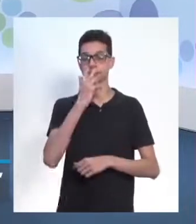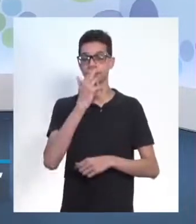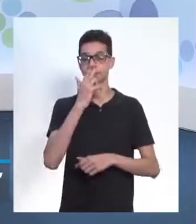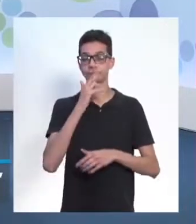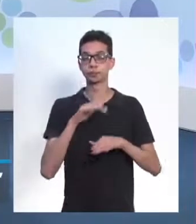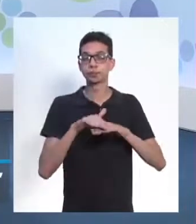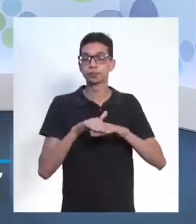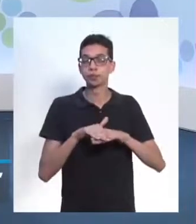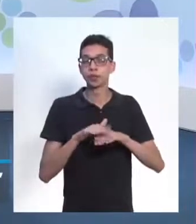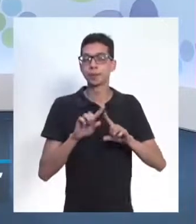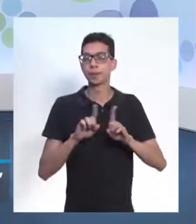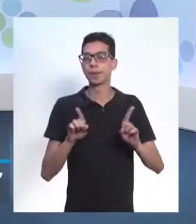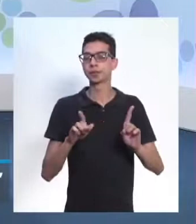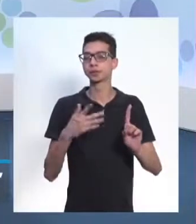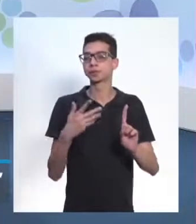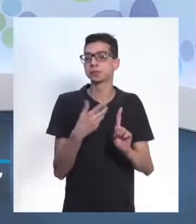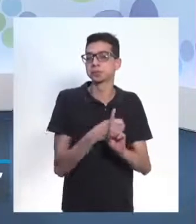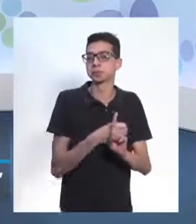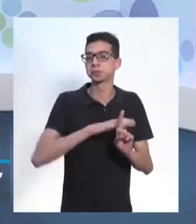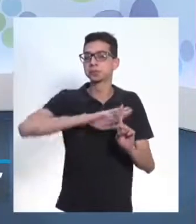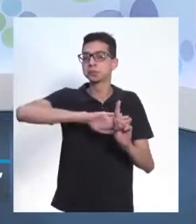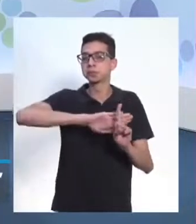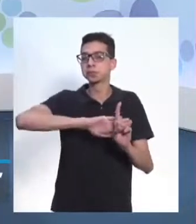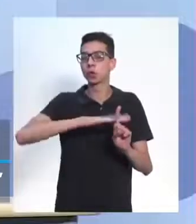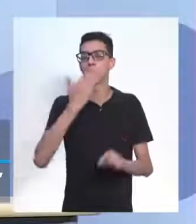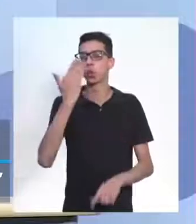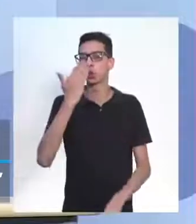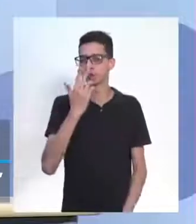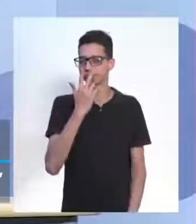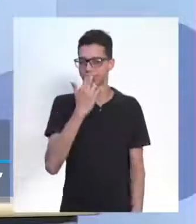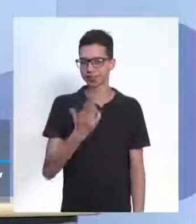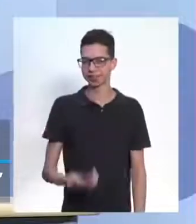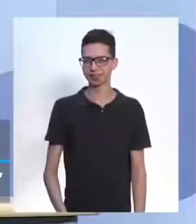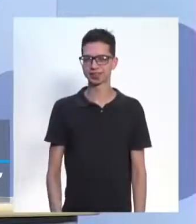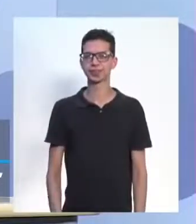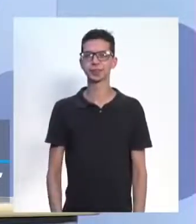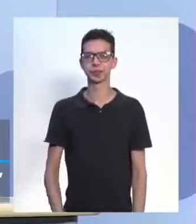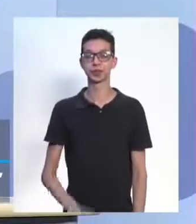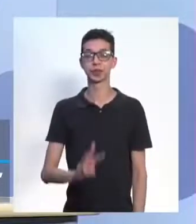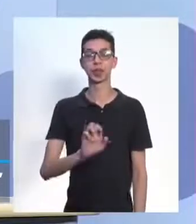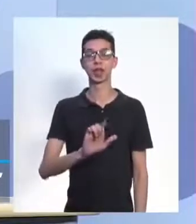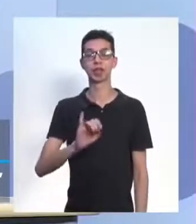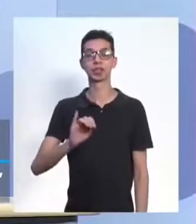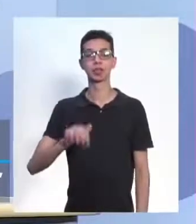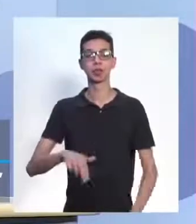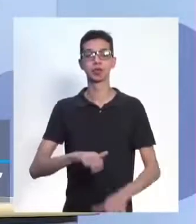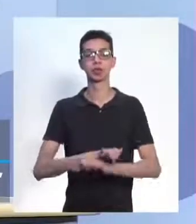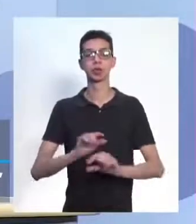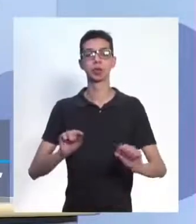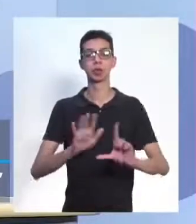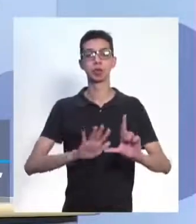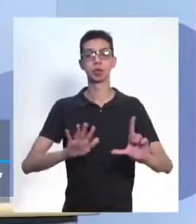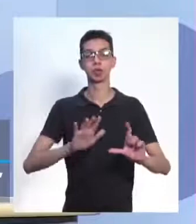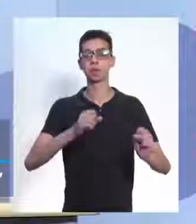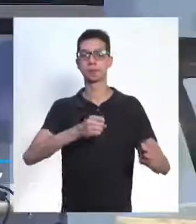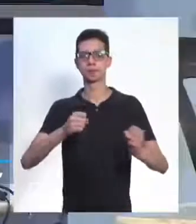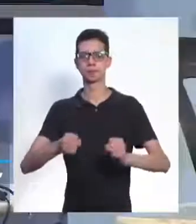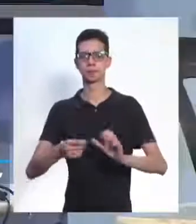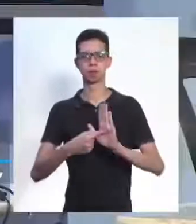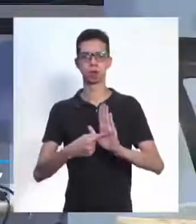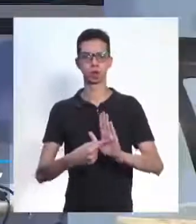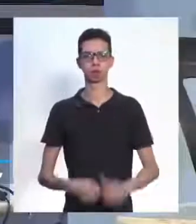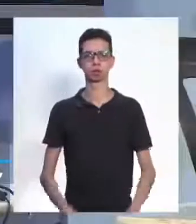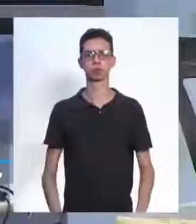oculta. Olha, eu gostei que aqui o Wellington veio falando assim, aí é uma figura que marca o poder. Alguém colocou o chefe